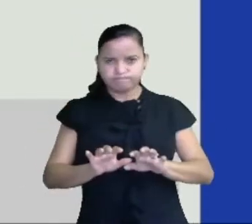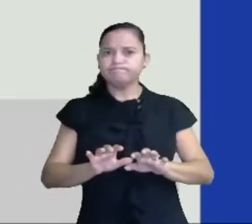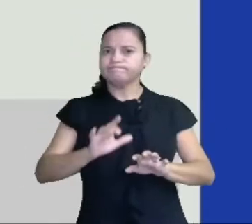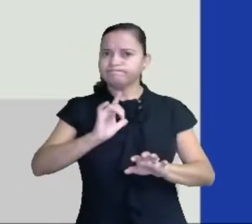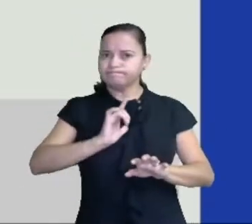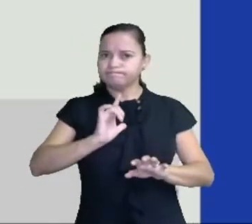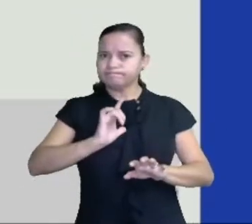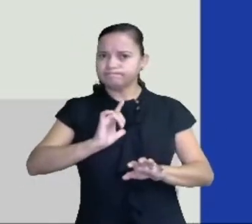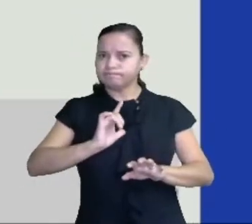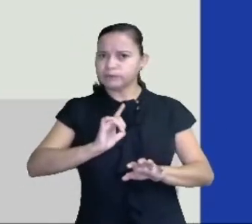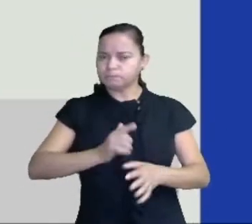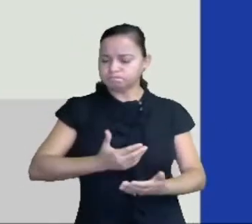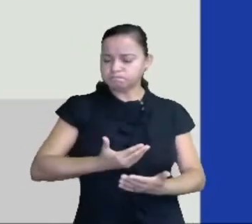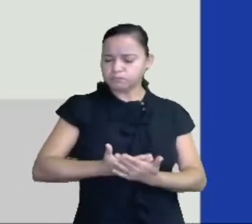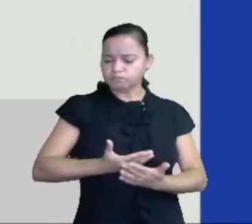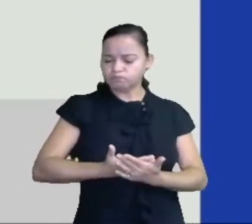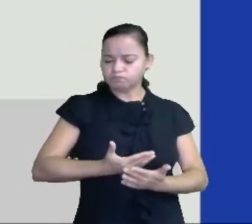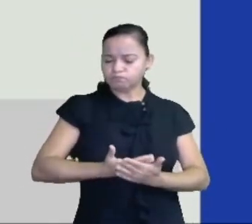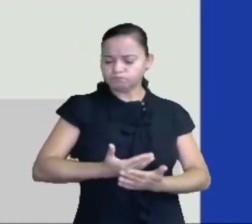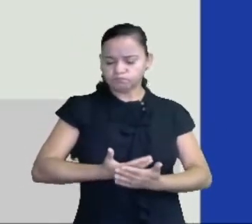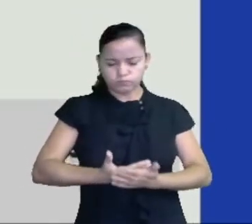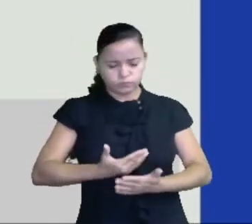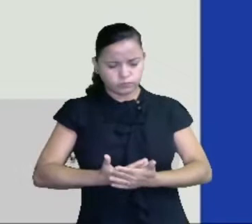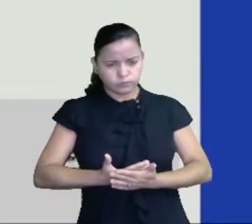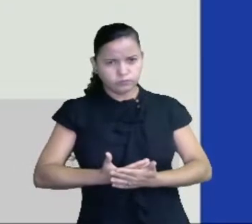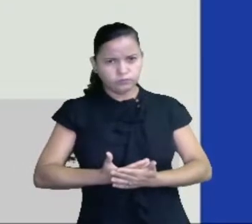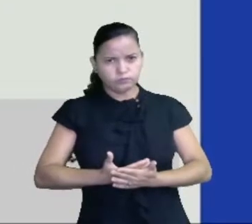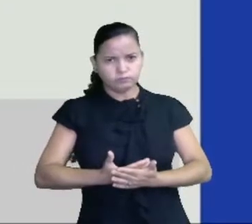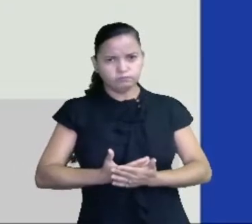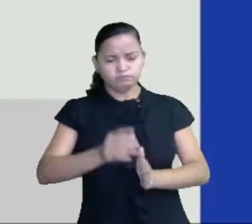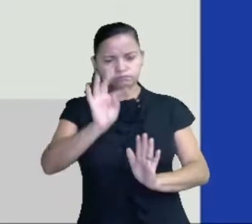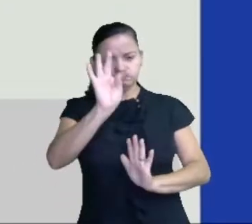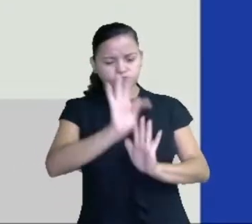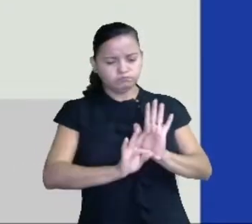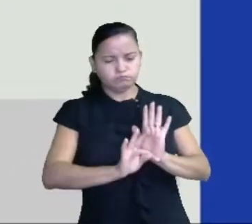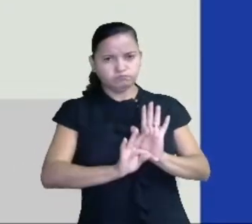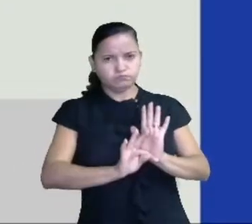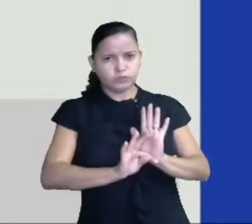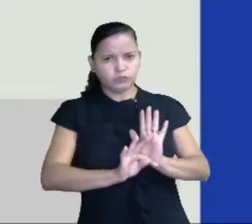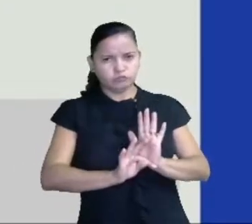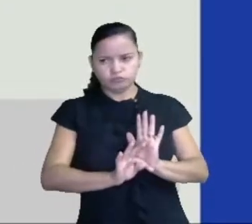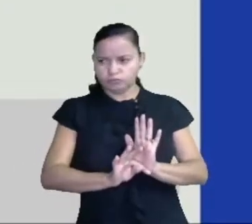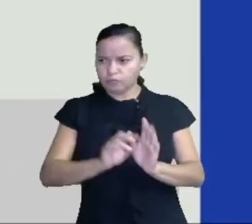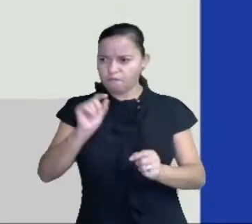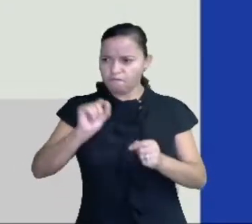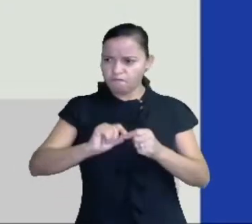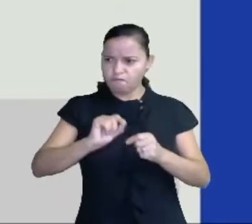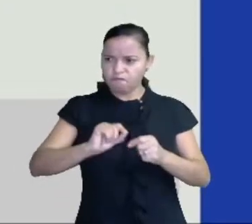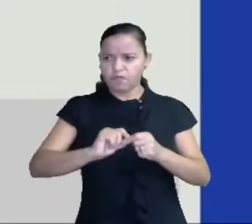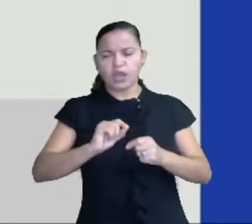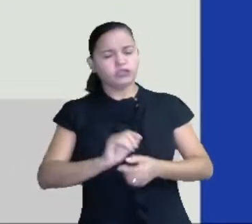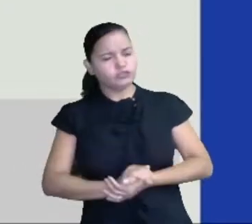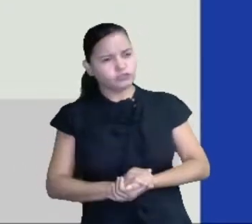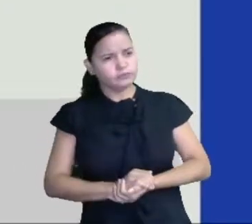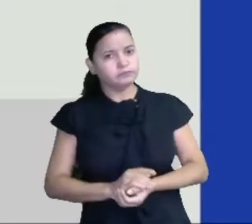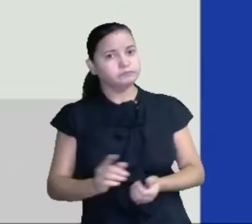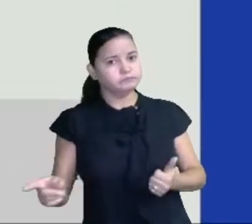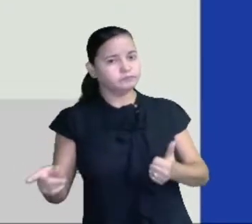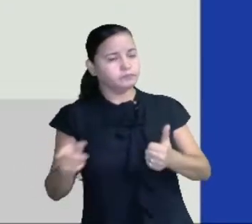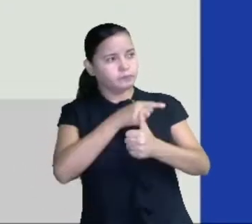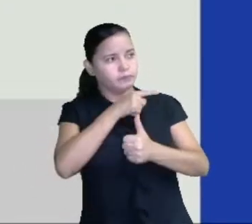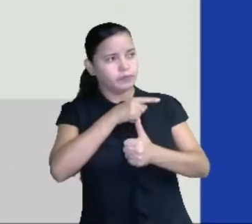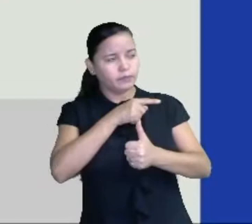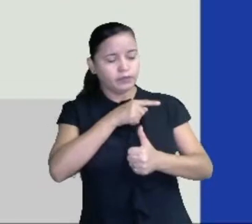veículo. Esse veículo que ele está utilizando agora será um texto. Então, primeiramente começa pela informação,